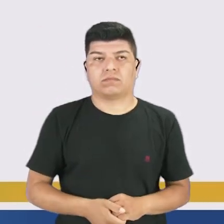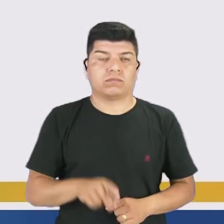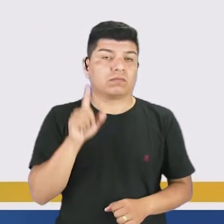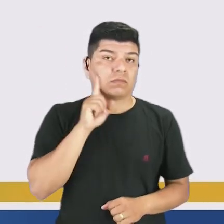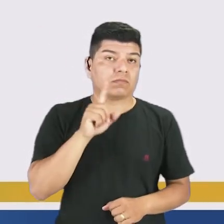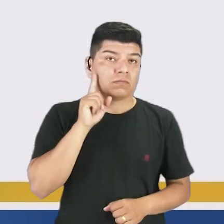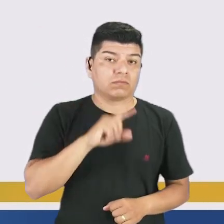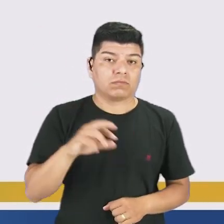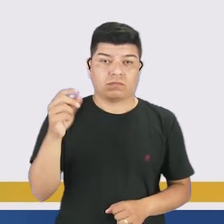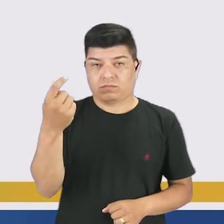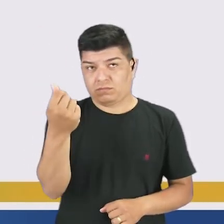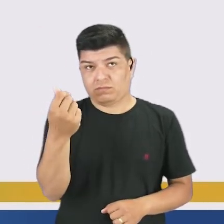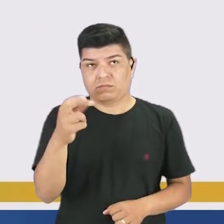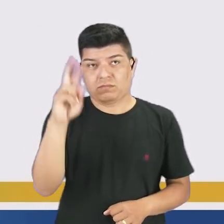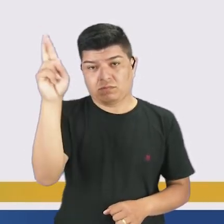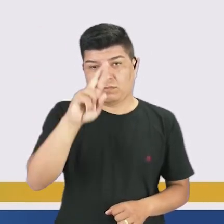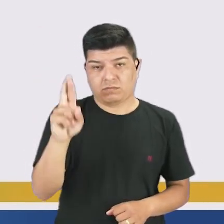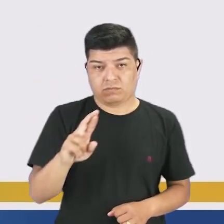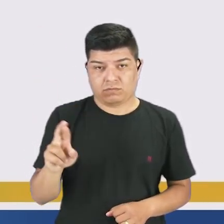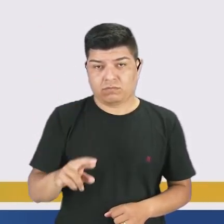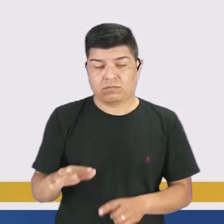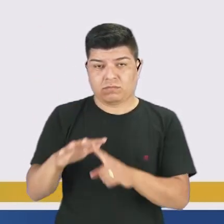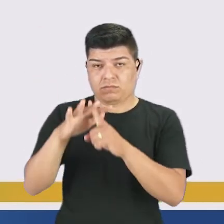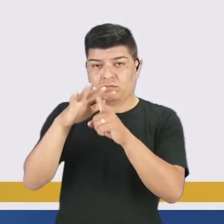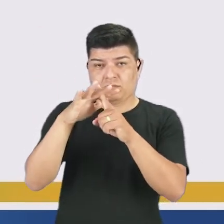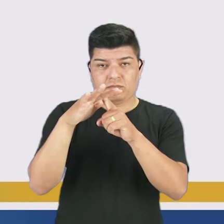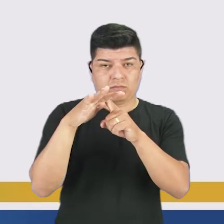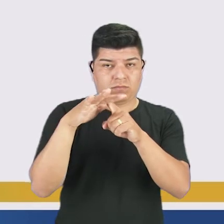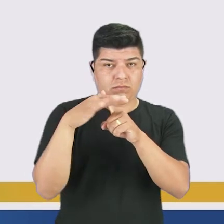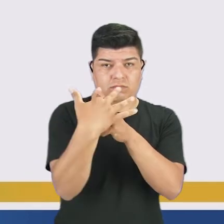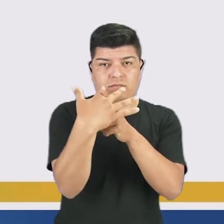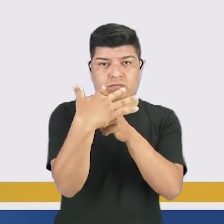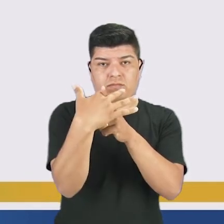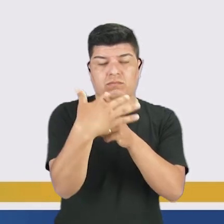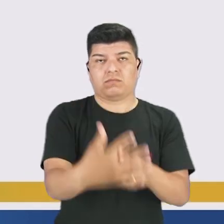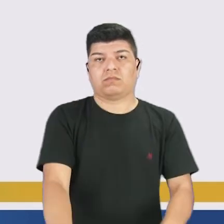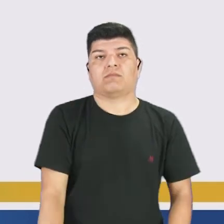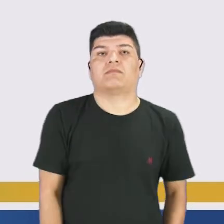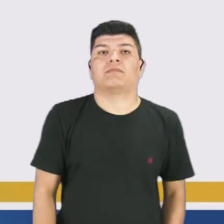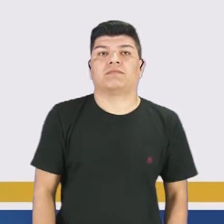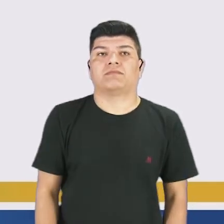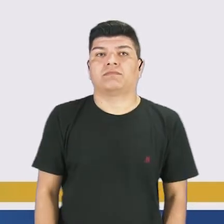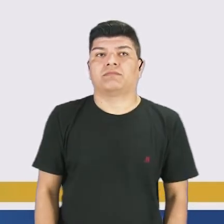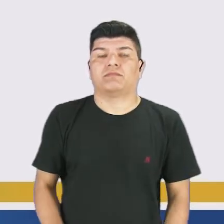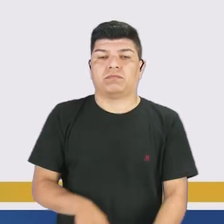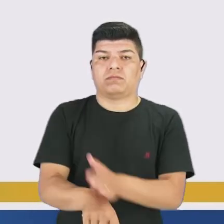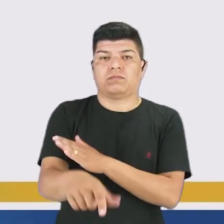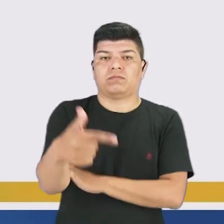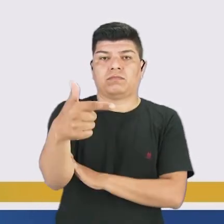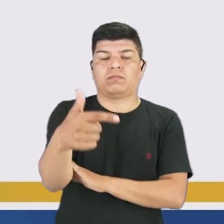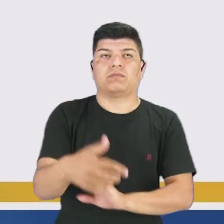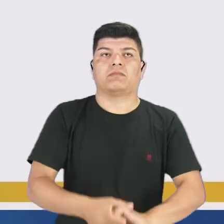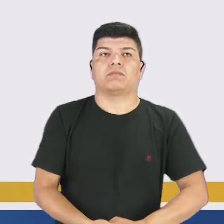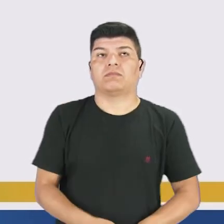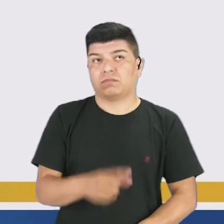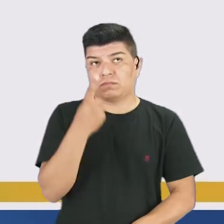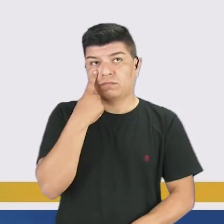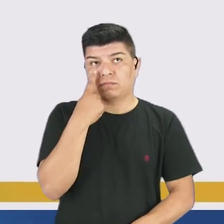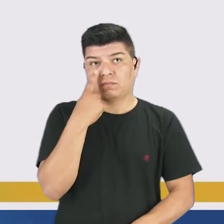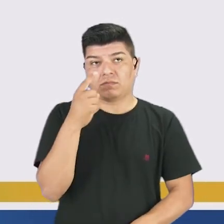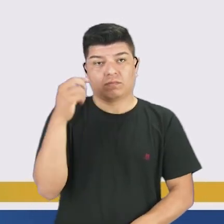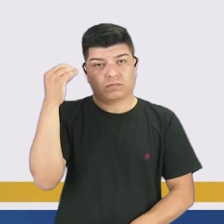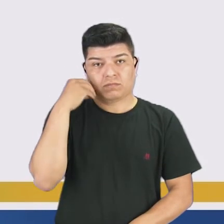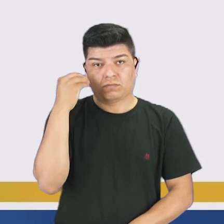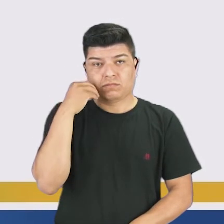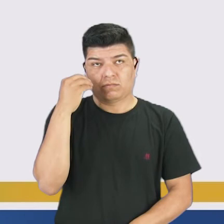Estados Unidos capitalista e União Soviética socialista. Vamos para a segunda então? Fique muito atento para tentar